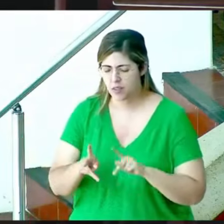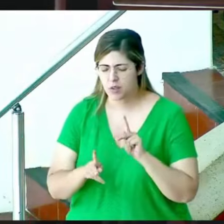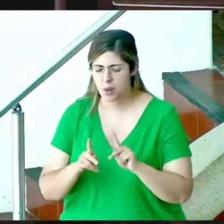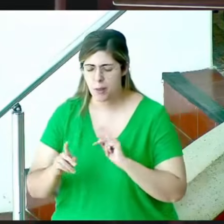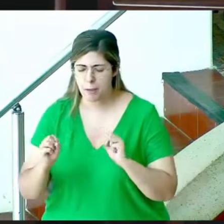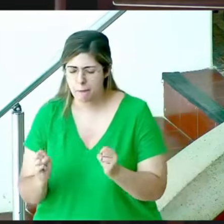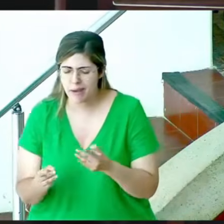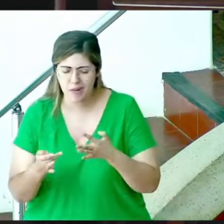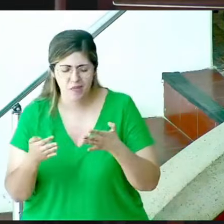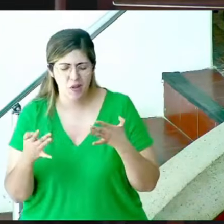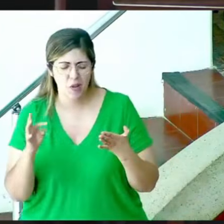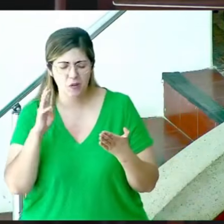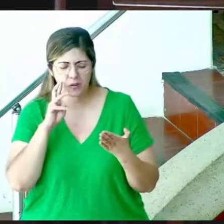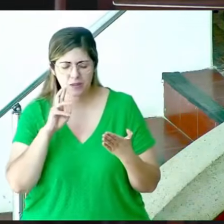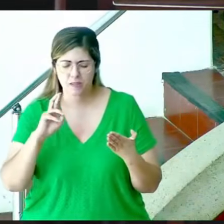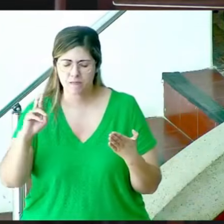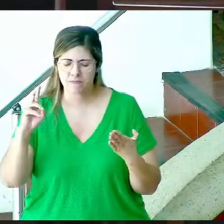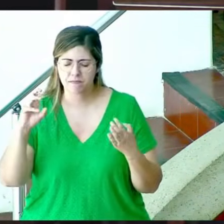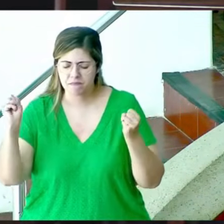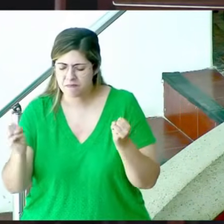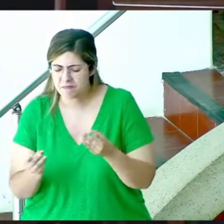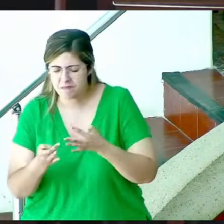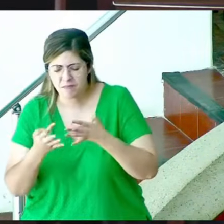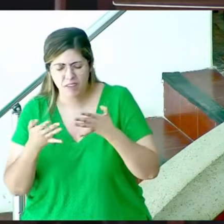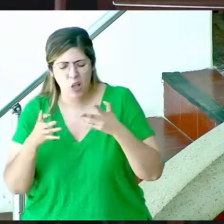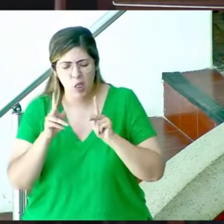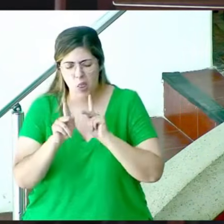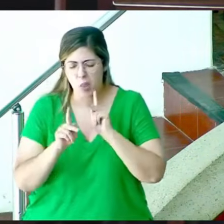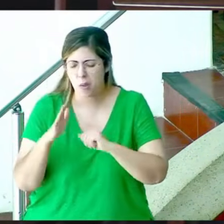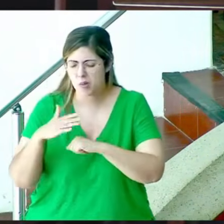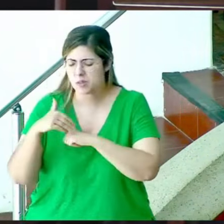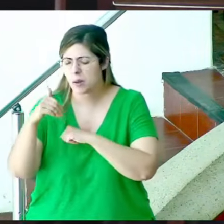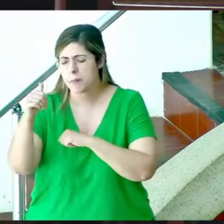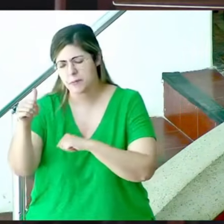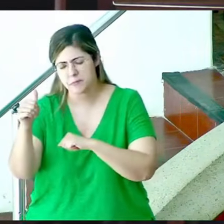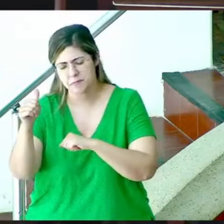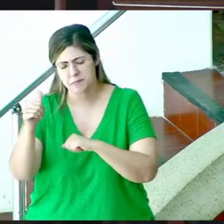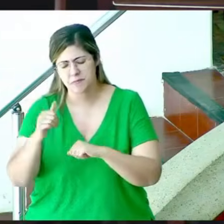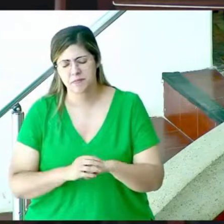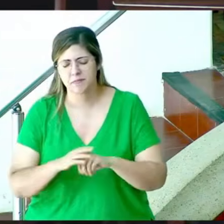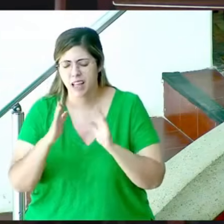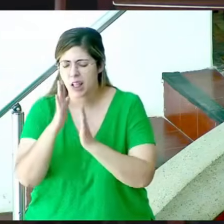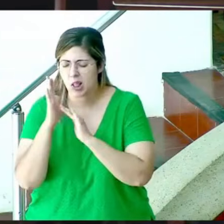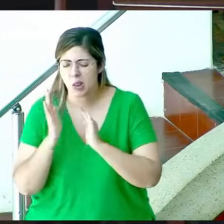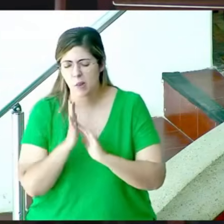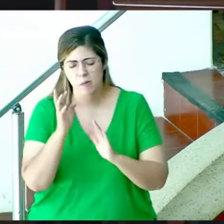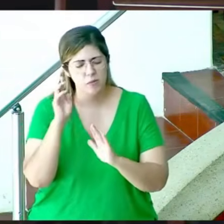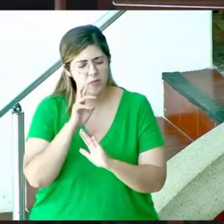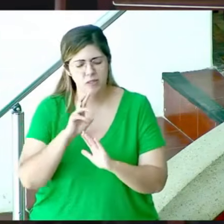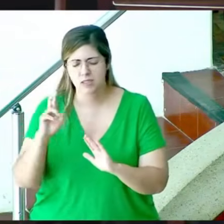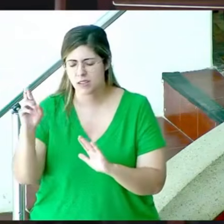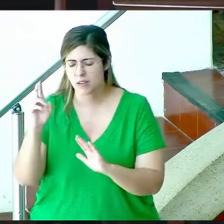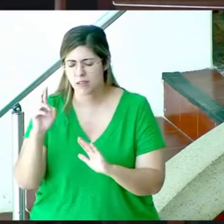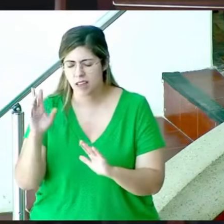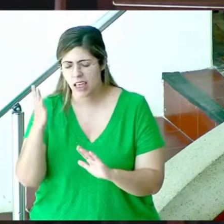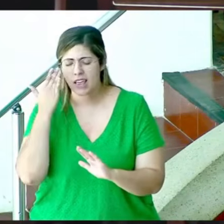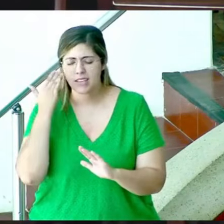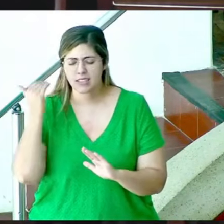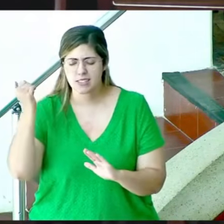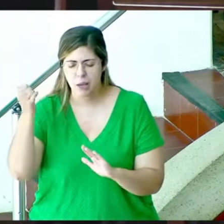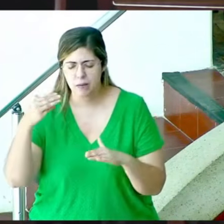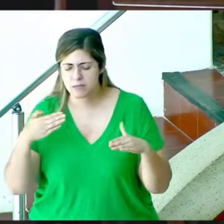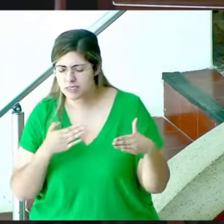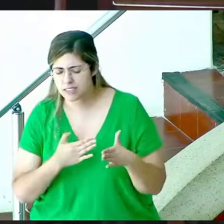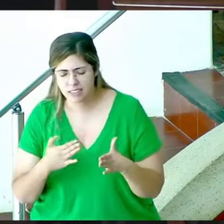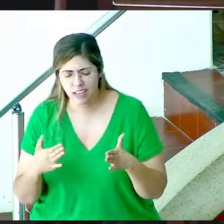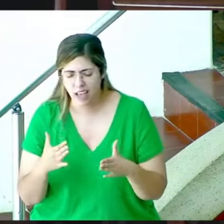Senhor. Que grande povo o Senhor chamou para si. Nós Te louvamos por isso. Sabemos que estamos numa caminhada, que temos muito